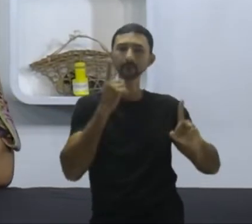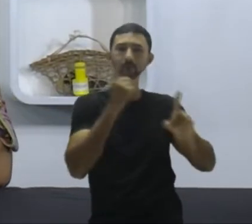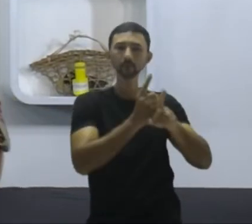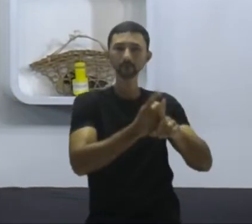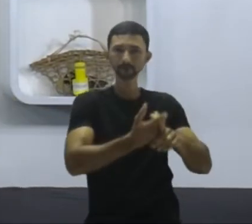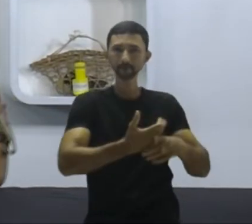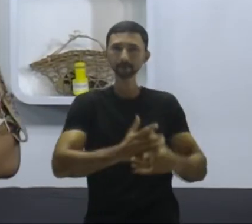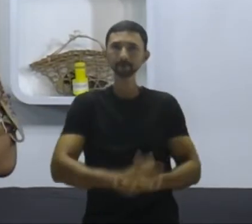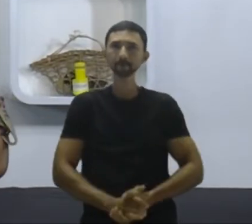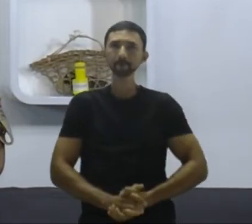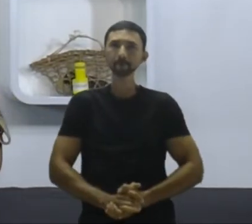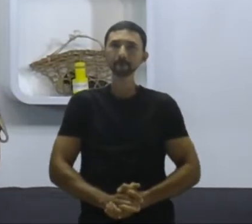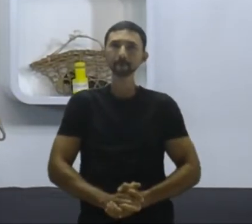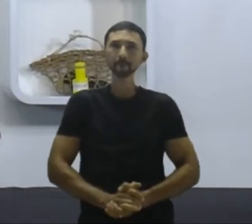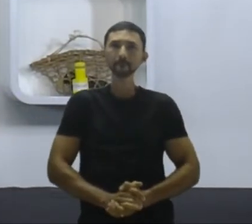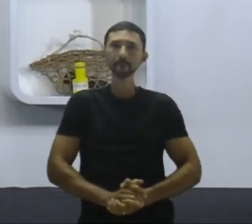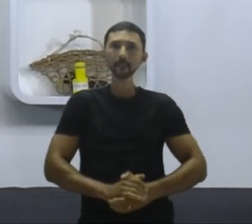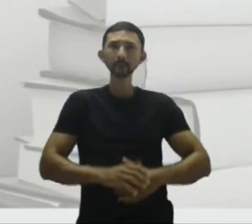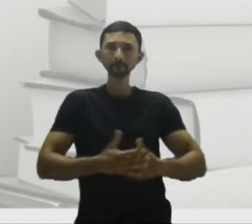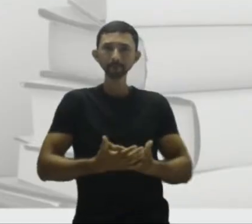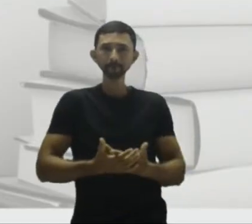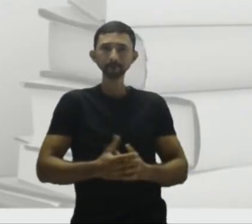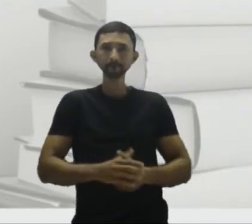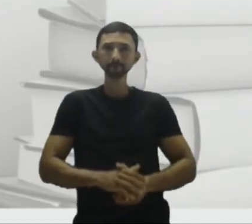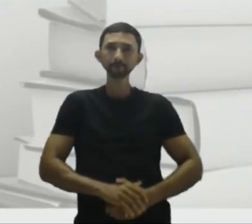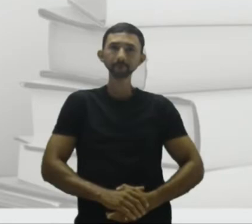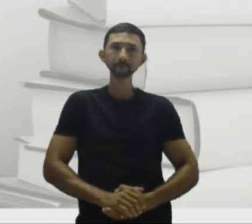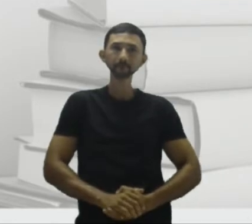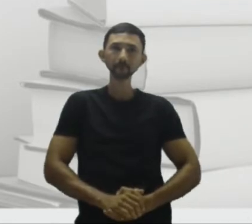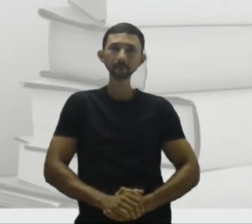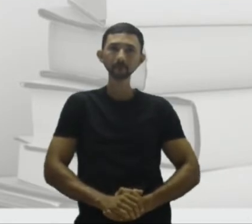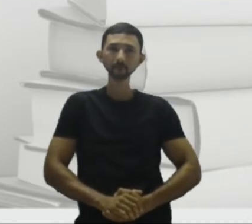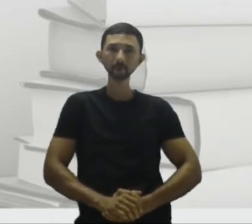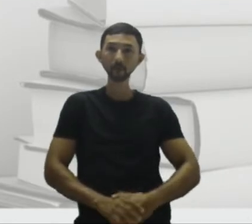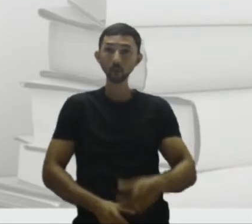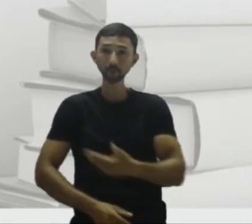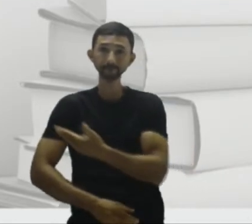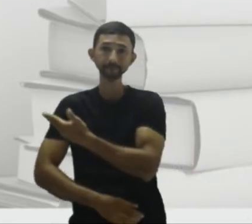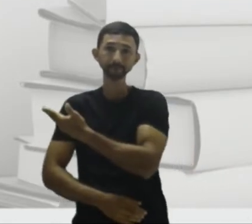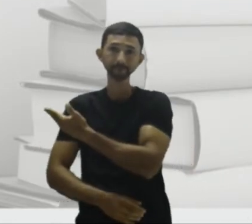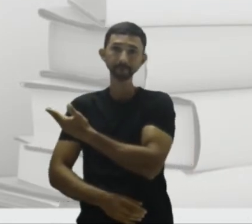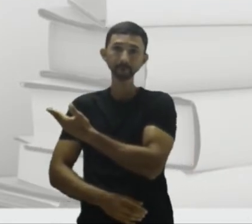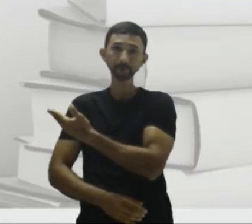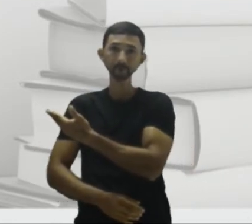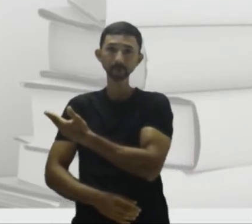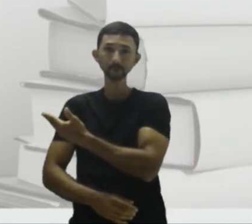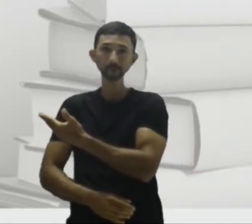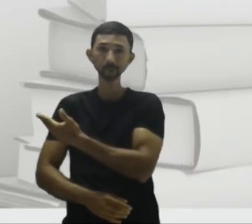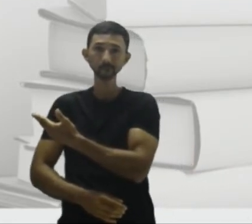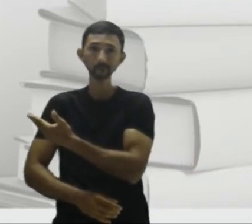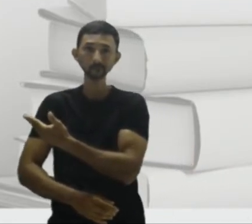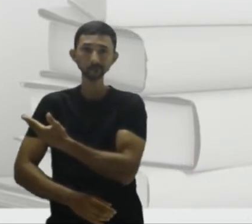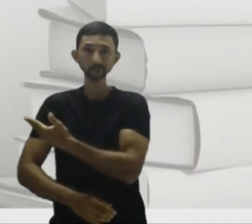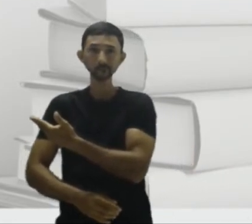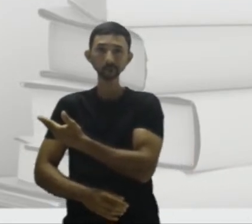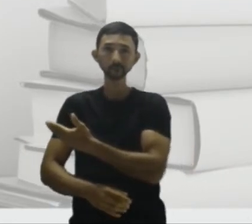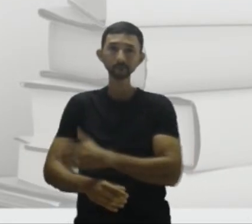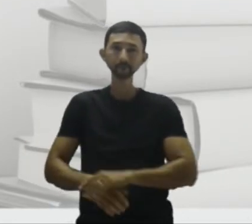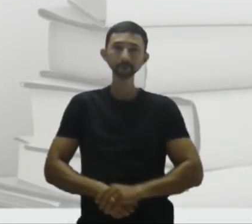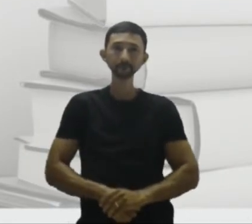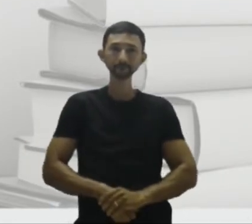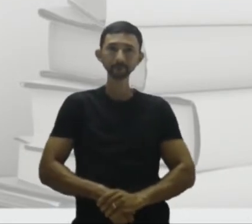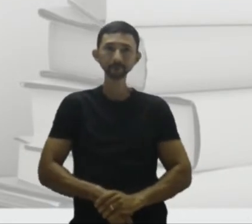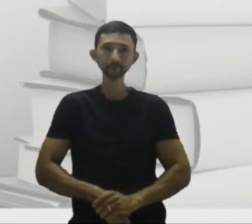objetivo. Então, aqui, só um trecho. Vamos ler outro. Vou ler um trechinho da Ilíada agora,